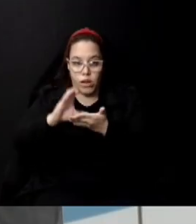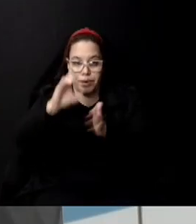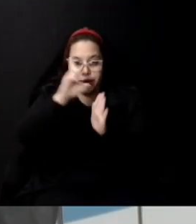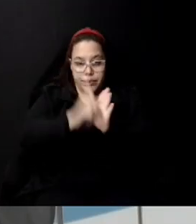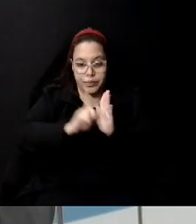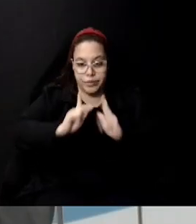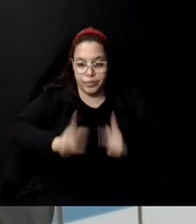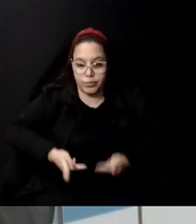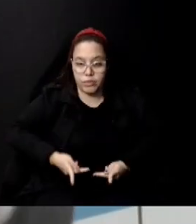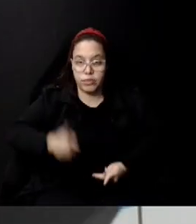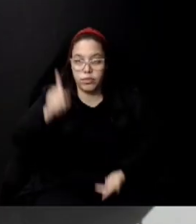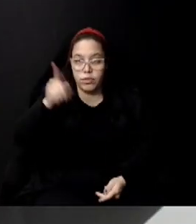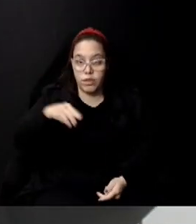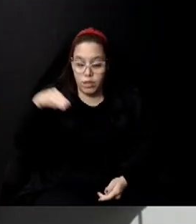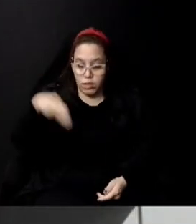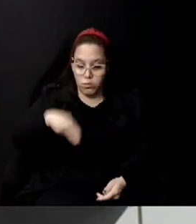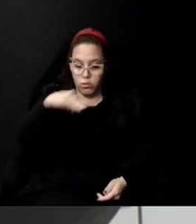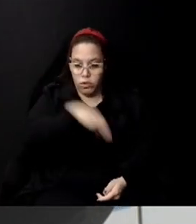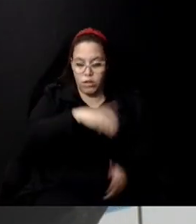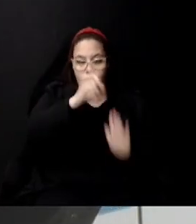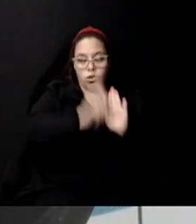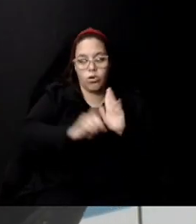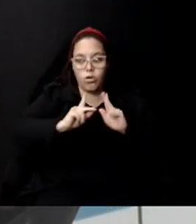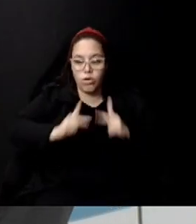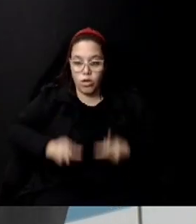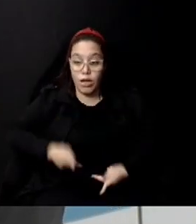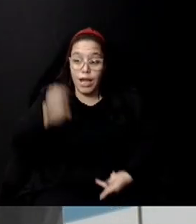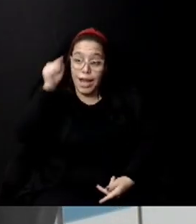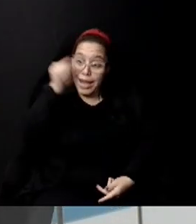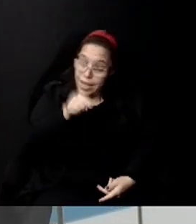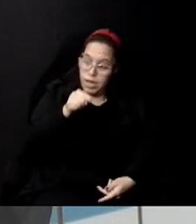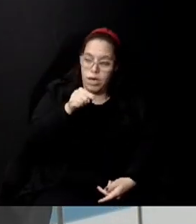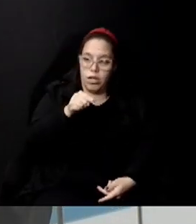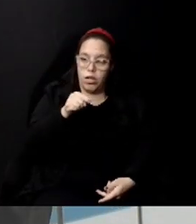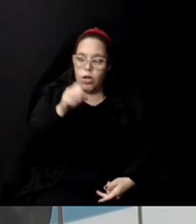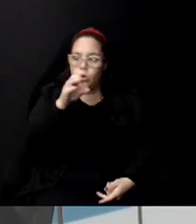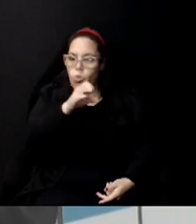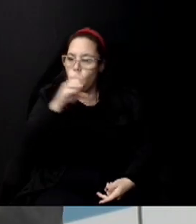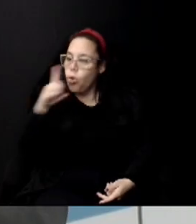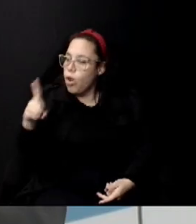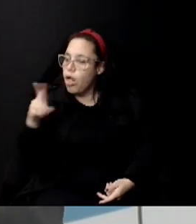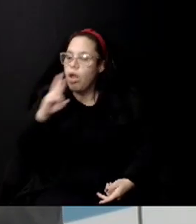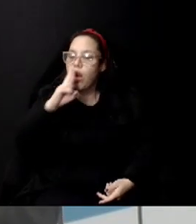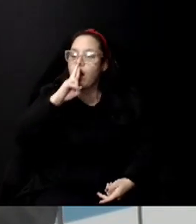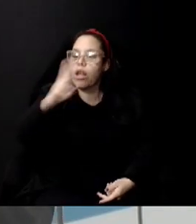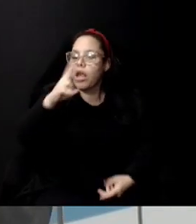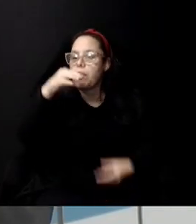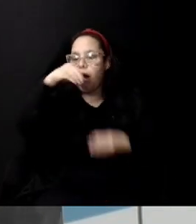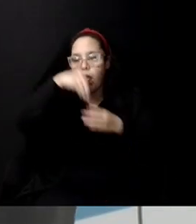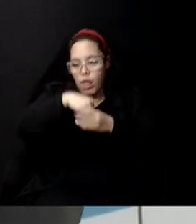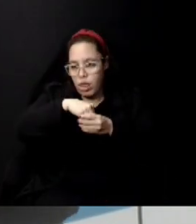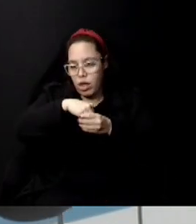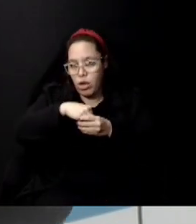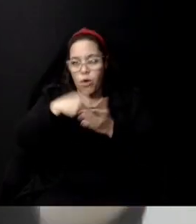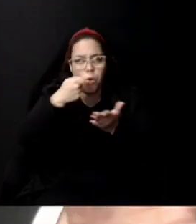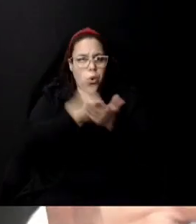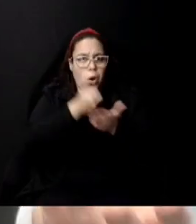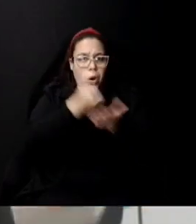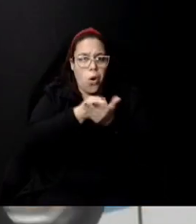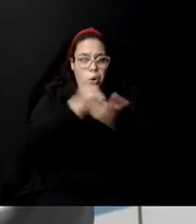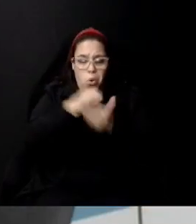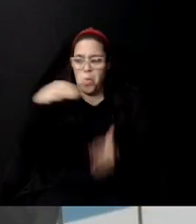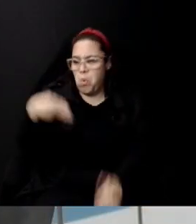é o Ministério dos Direitos Humanos, é ele que vai coordenar essa resposta interna, cobrar um ministério, cobrar